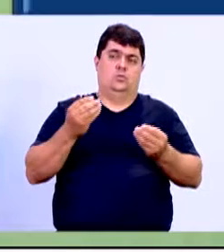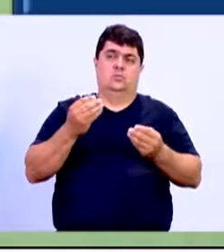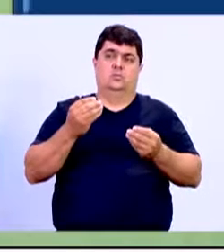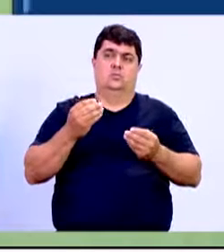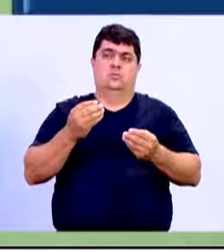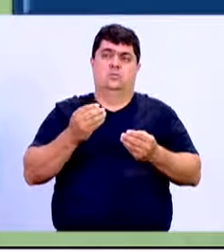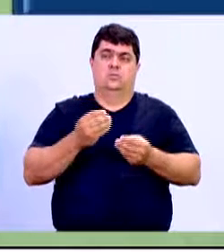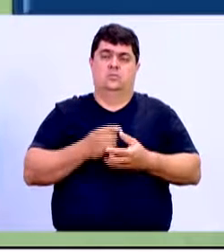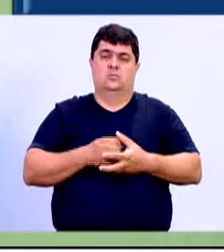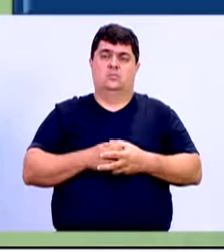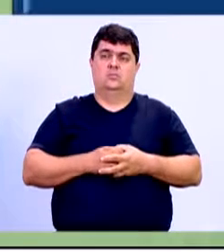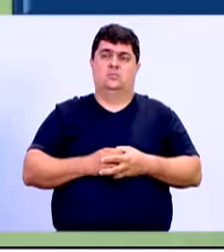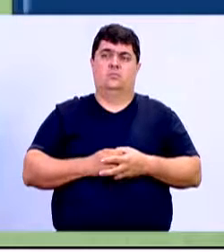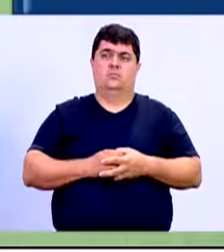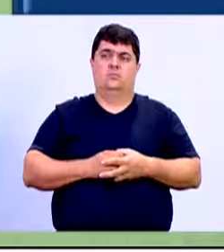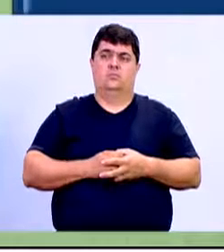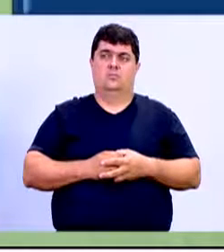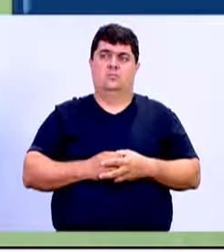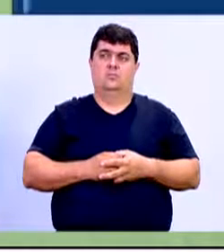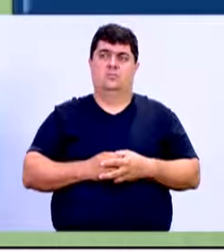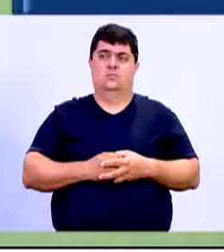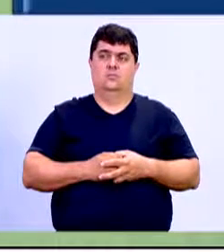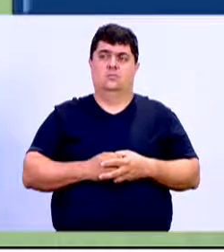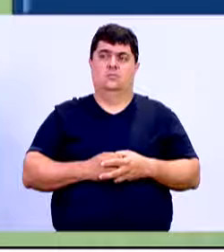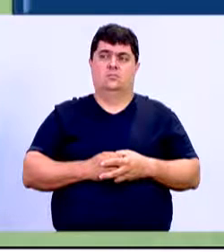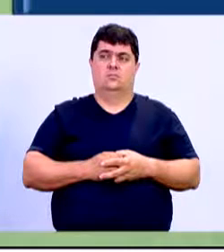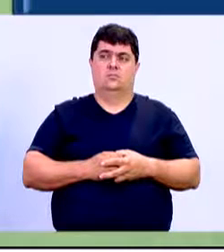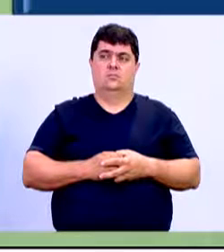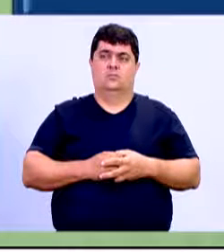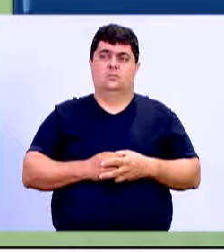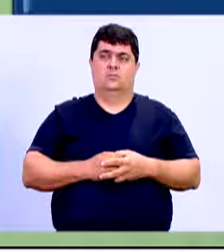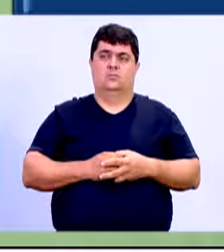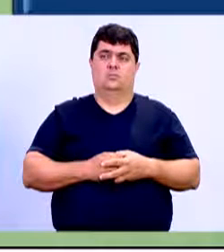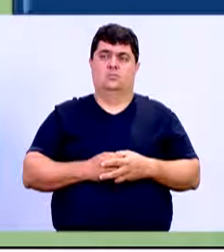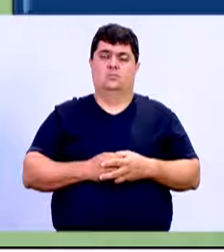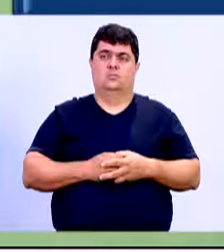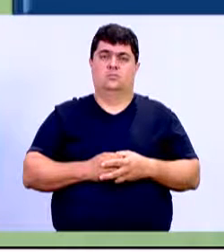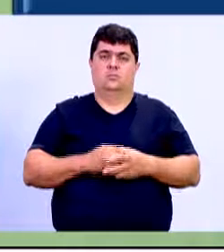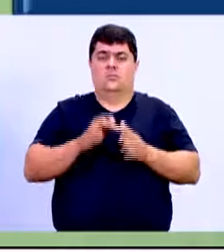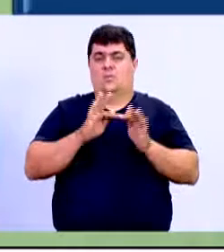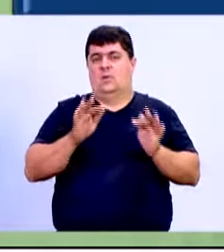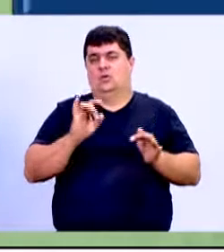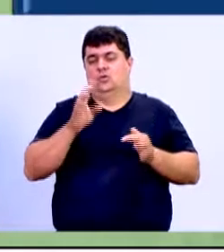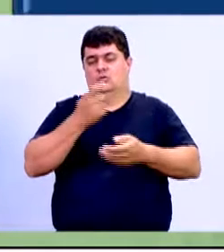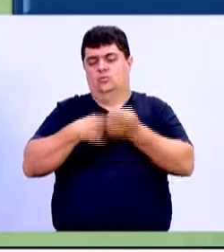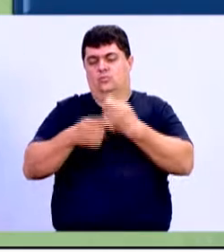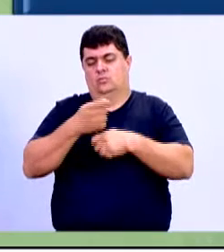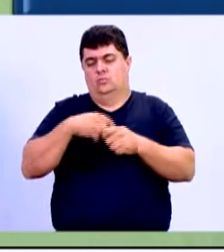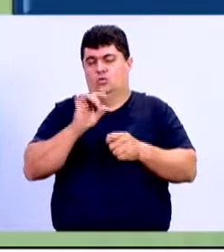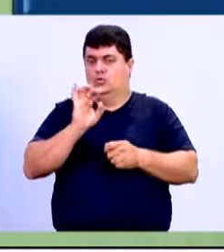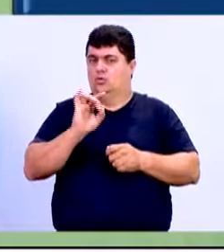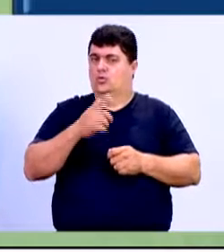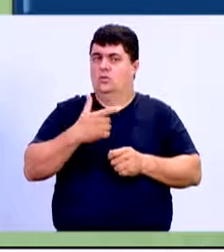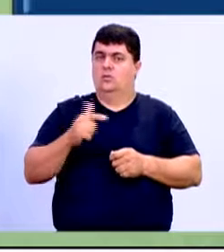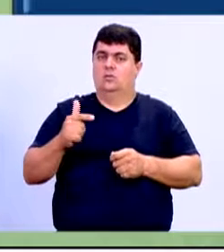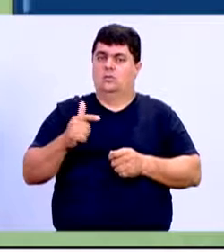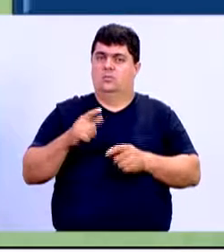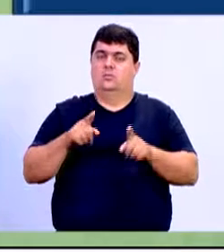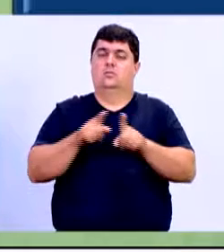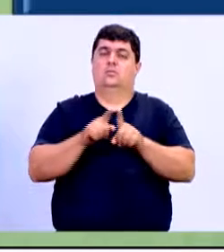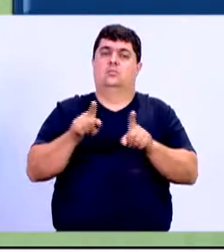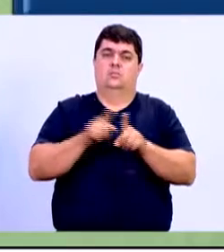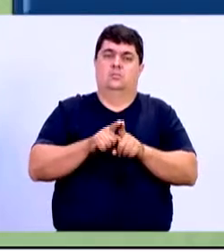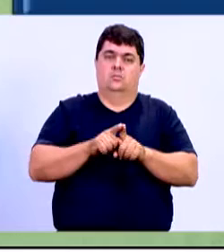tem atividades, vamos dizer assim, simplesmente para a administração da organização, mas está